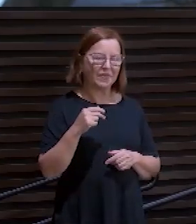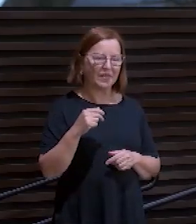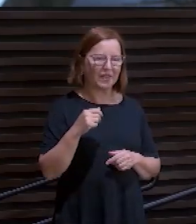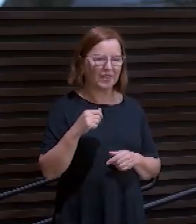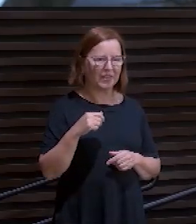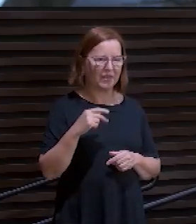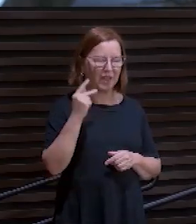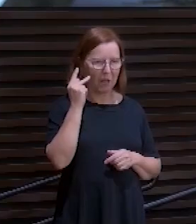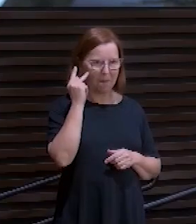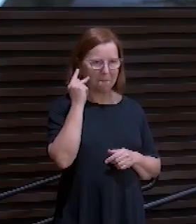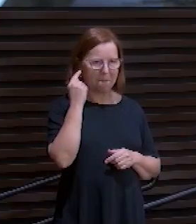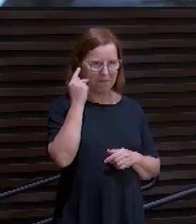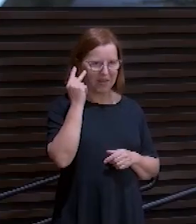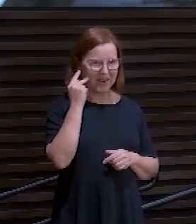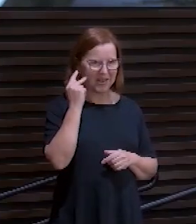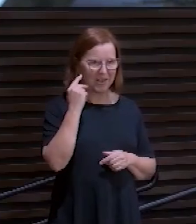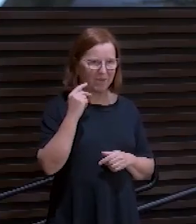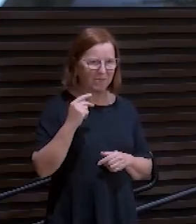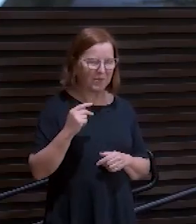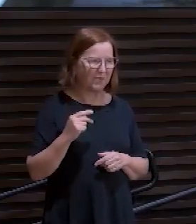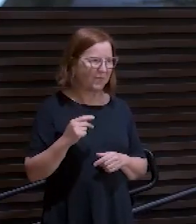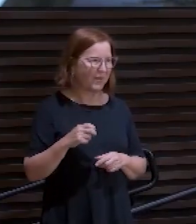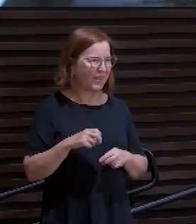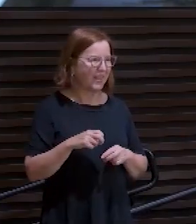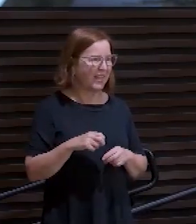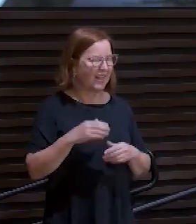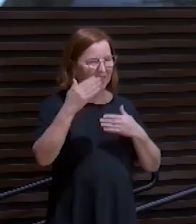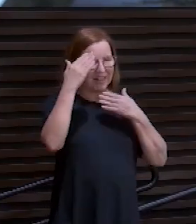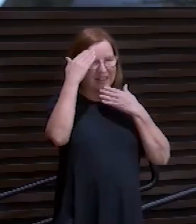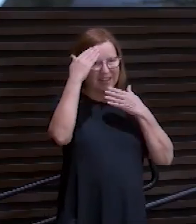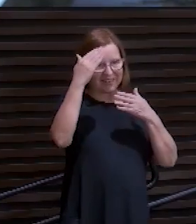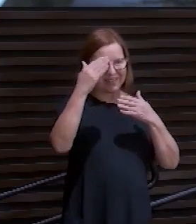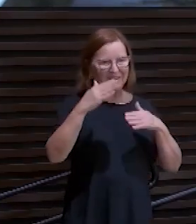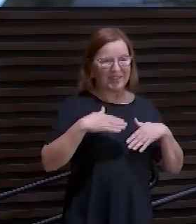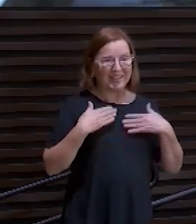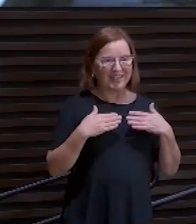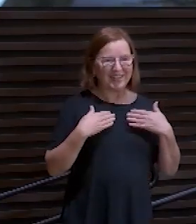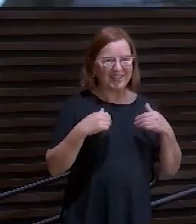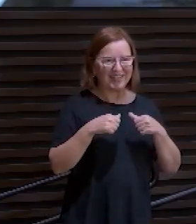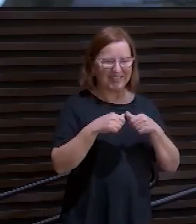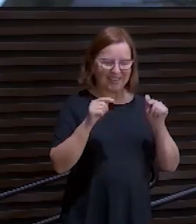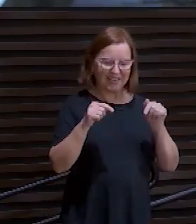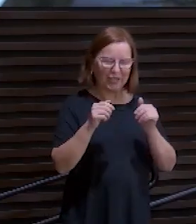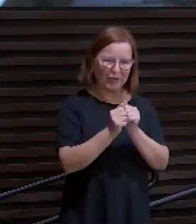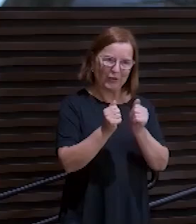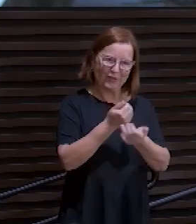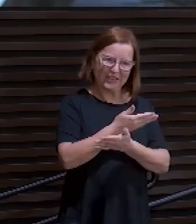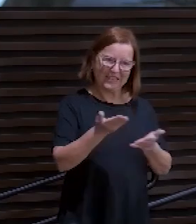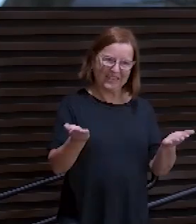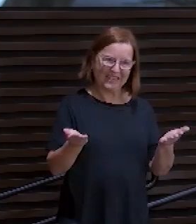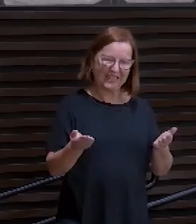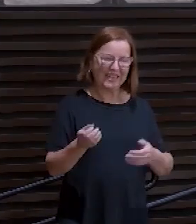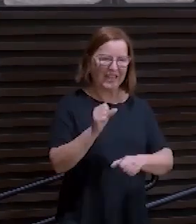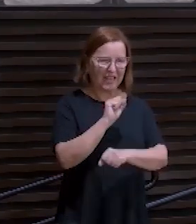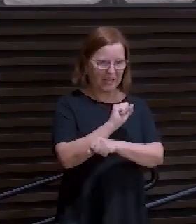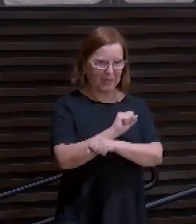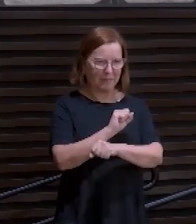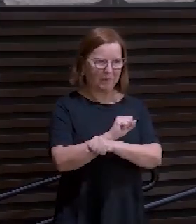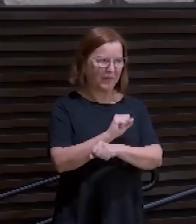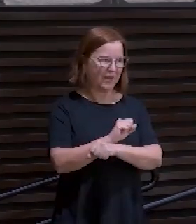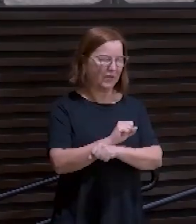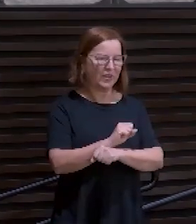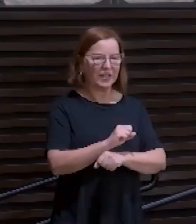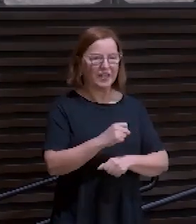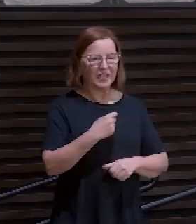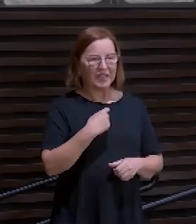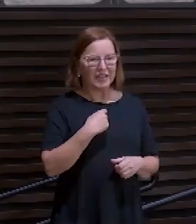deu de passar esses dias com os irmãos. Eu espero que, de algum modo, eu possa ter retribuído